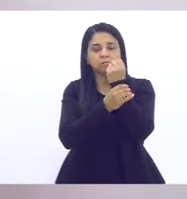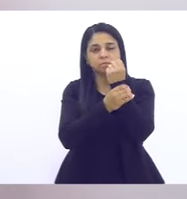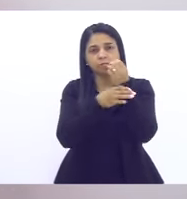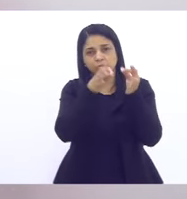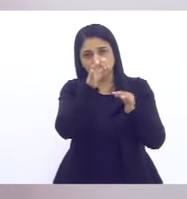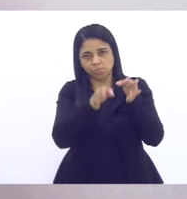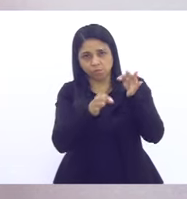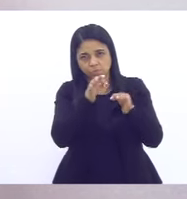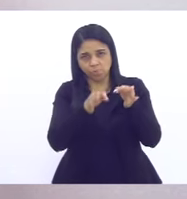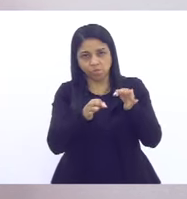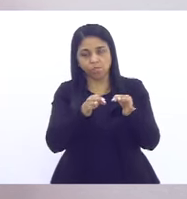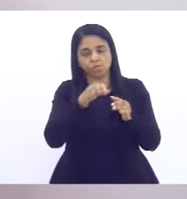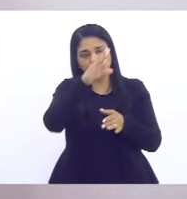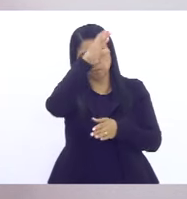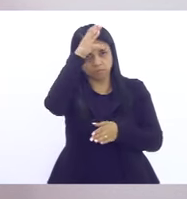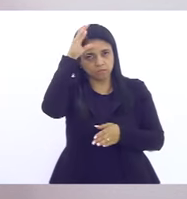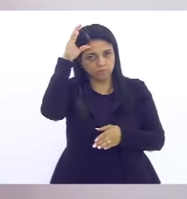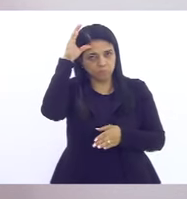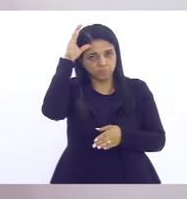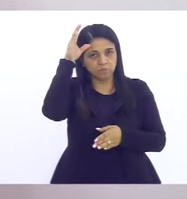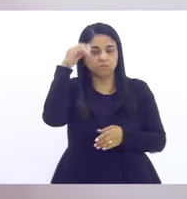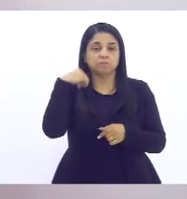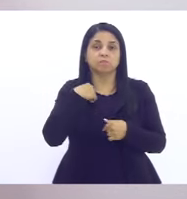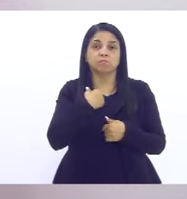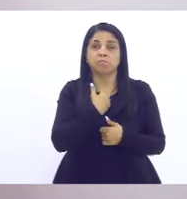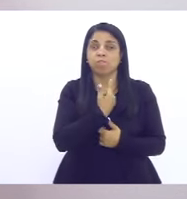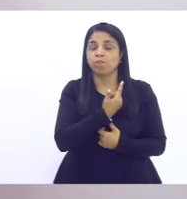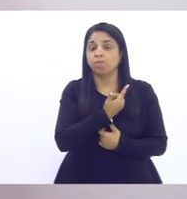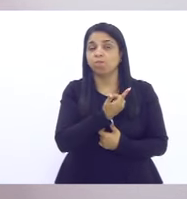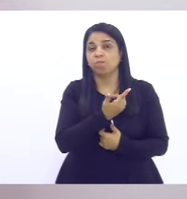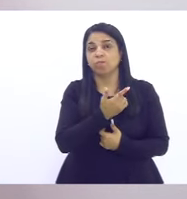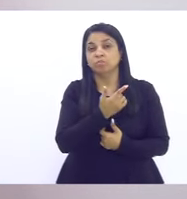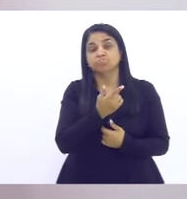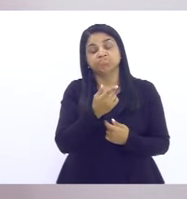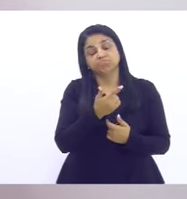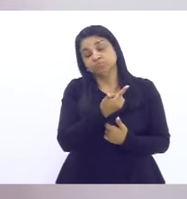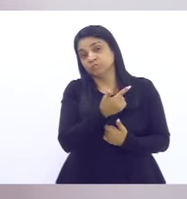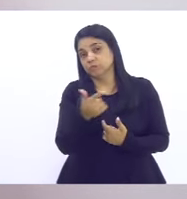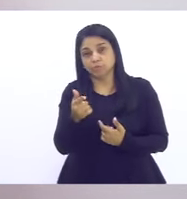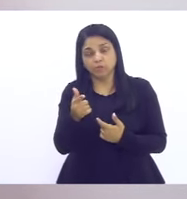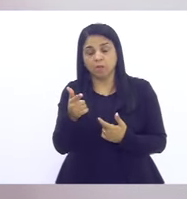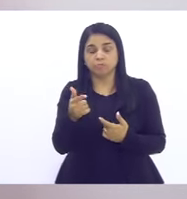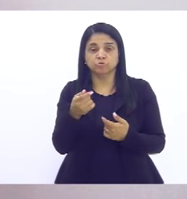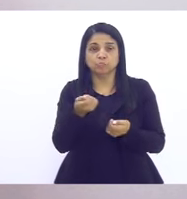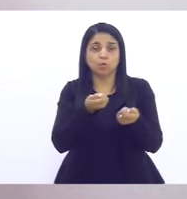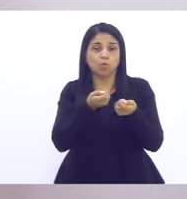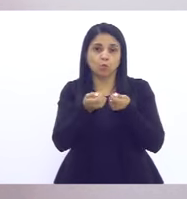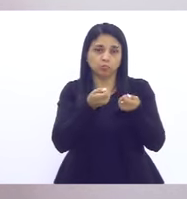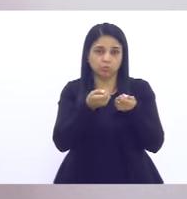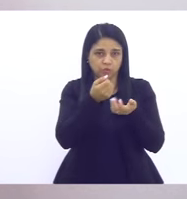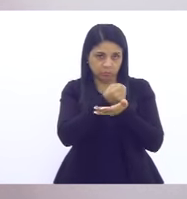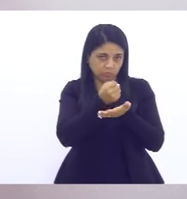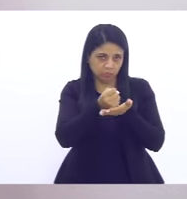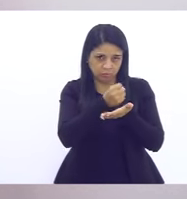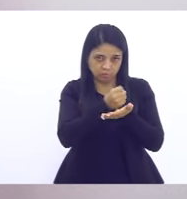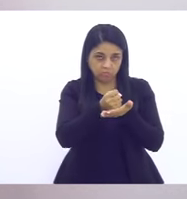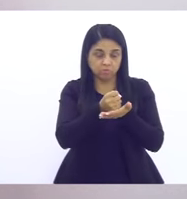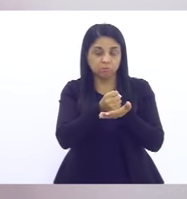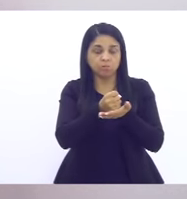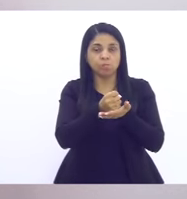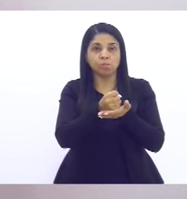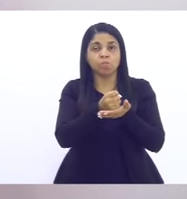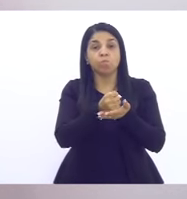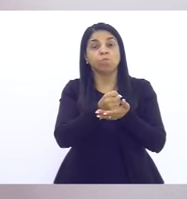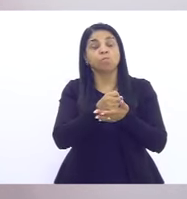ao consumidor, uma vez que nós não temos a competência do controle deste contrato, mas nós